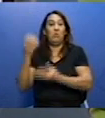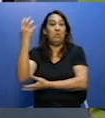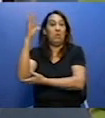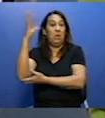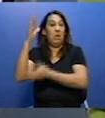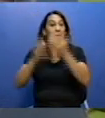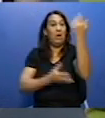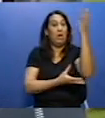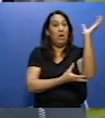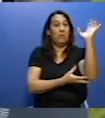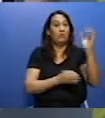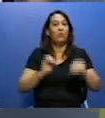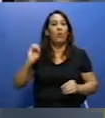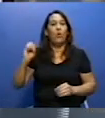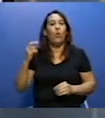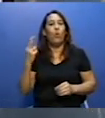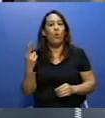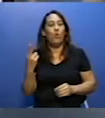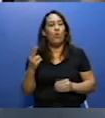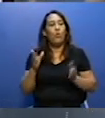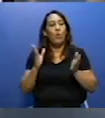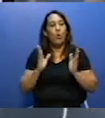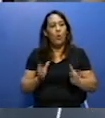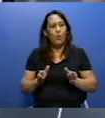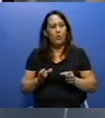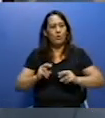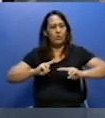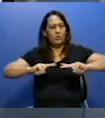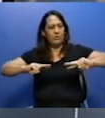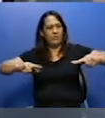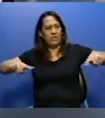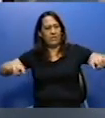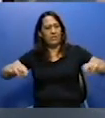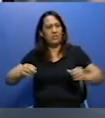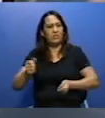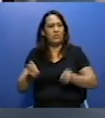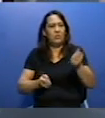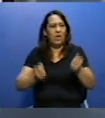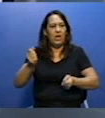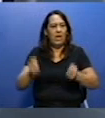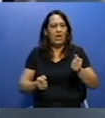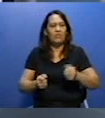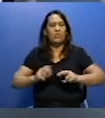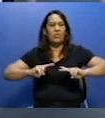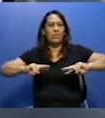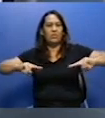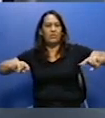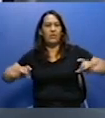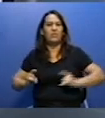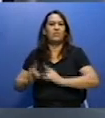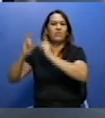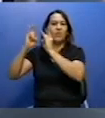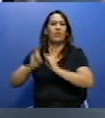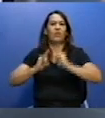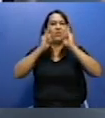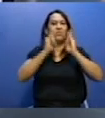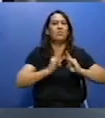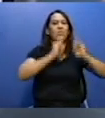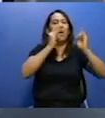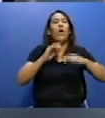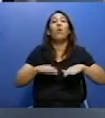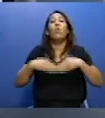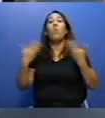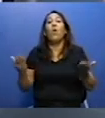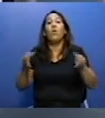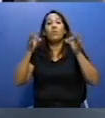Hoje, uma avenida com carros e muitos prédios. Assinala aí para mim. A professora vai aguardar uns